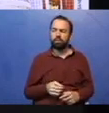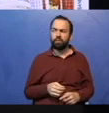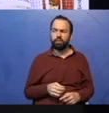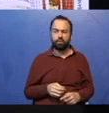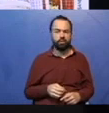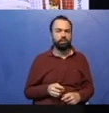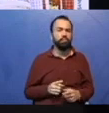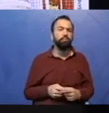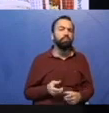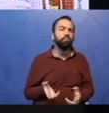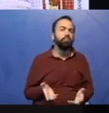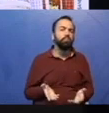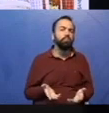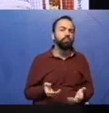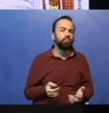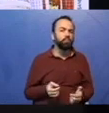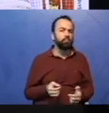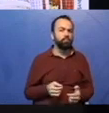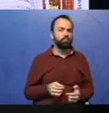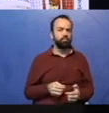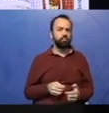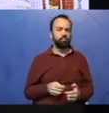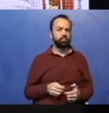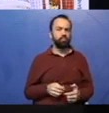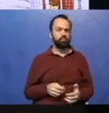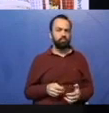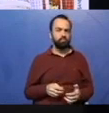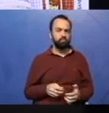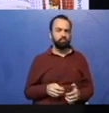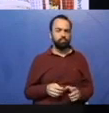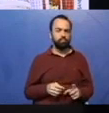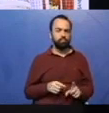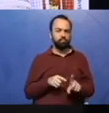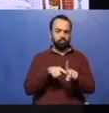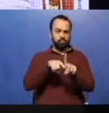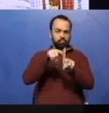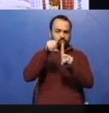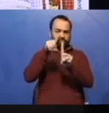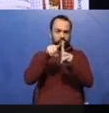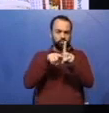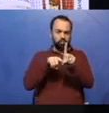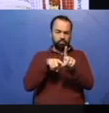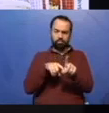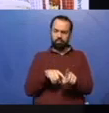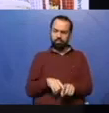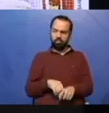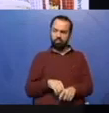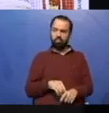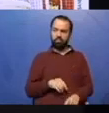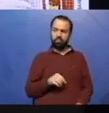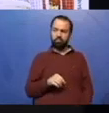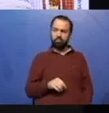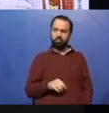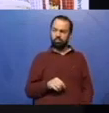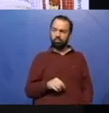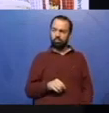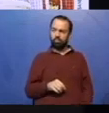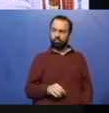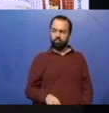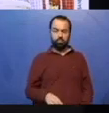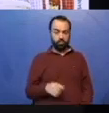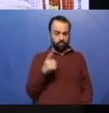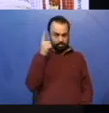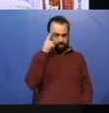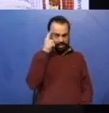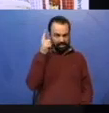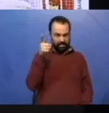O que que faz ela passar de um estado para o outro? Vamos ver se você sabe. Pega o seu lapisinho aí. Vou dar um tempinho para